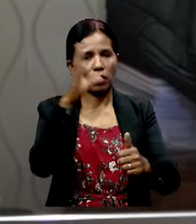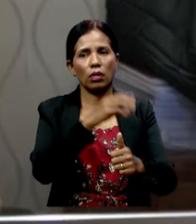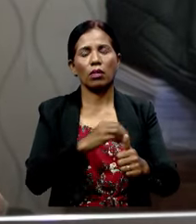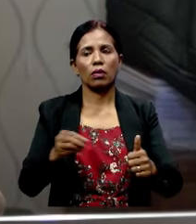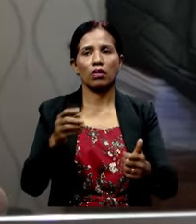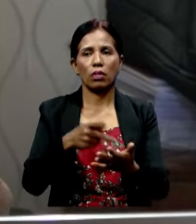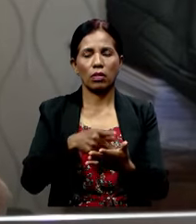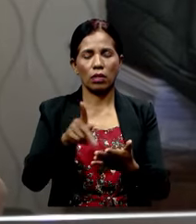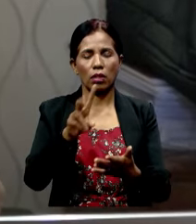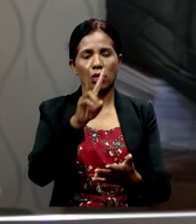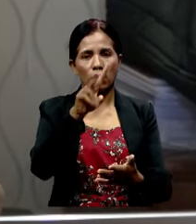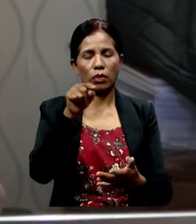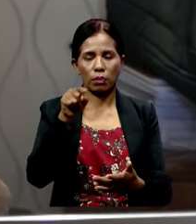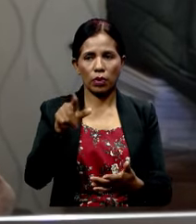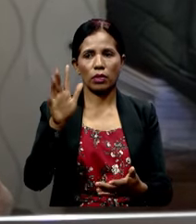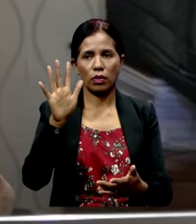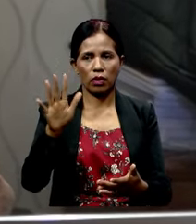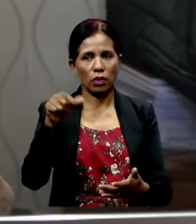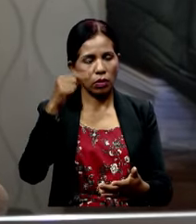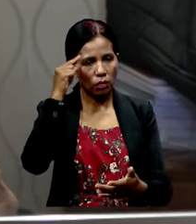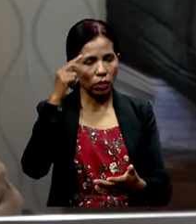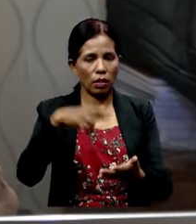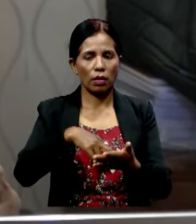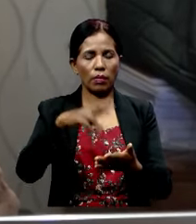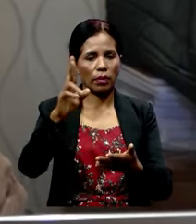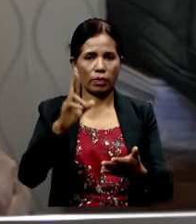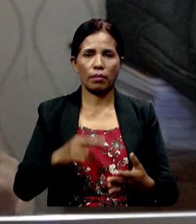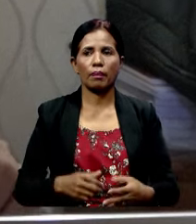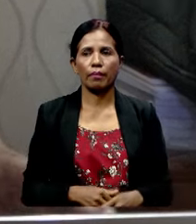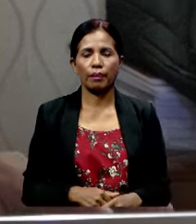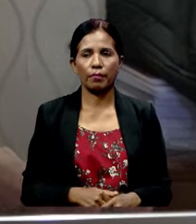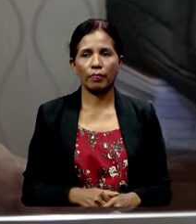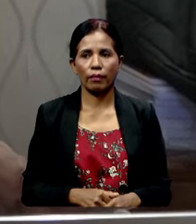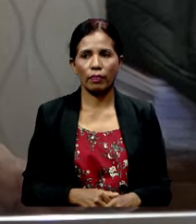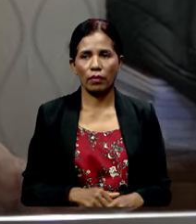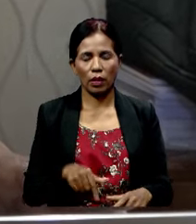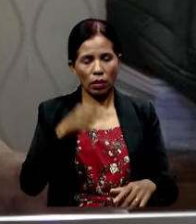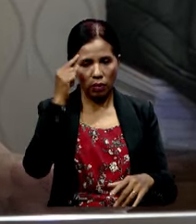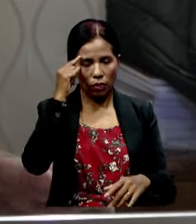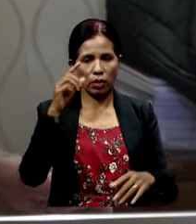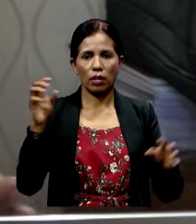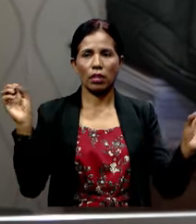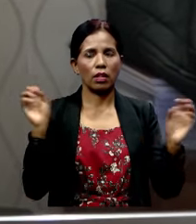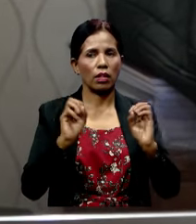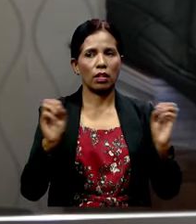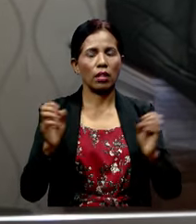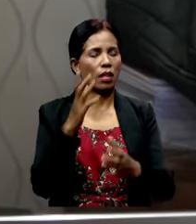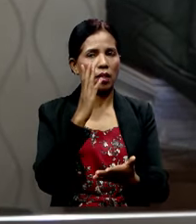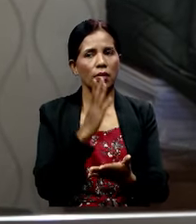taxa 2.5 na be maka governo aprova ne be governo mo se la